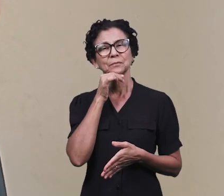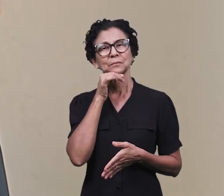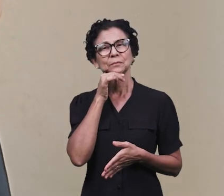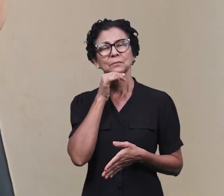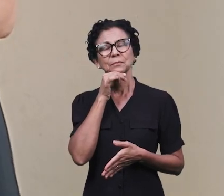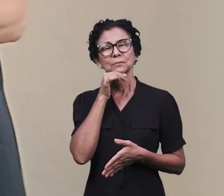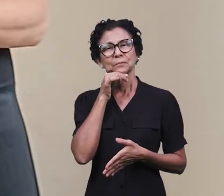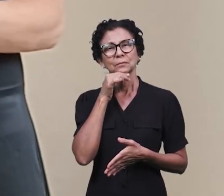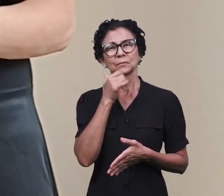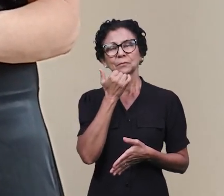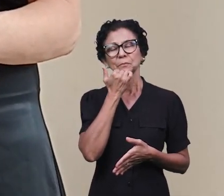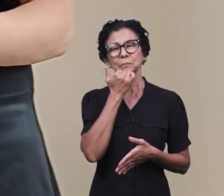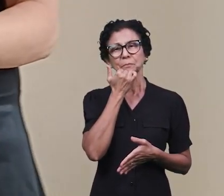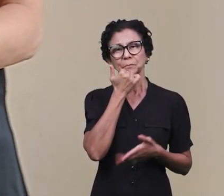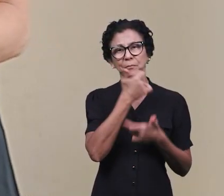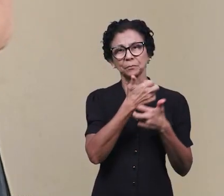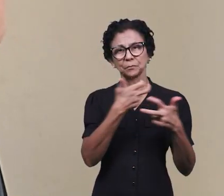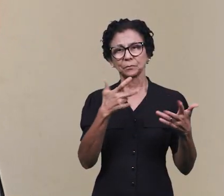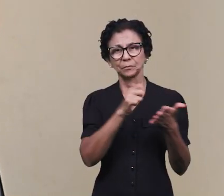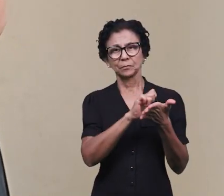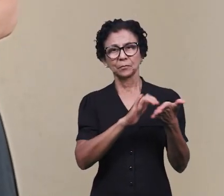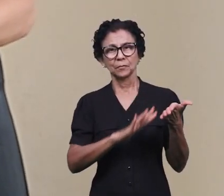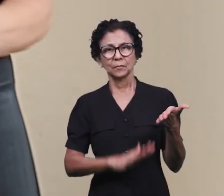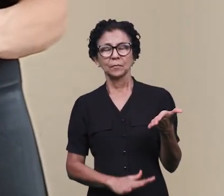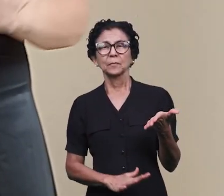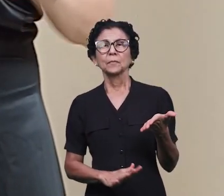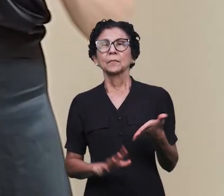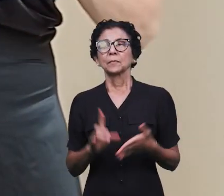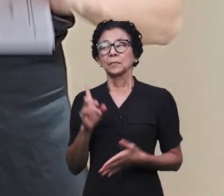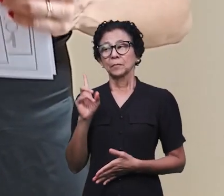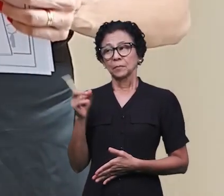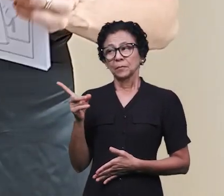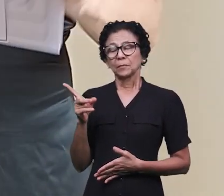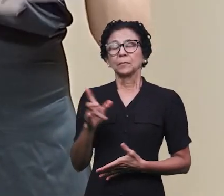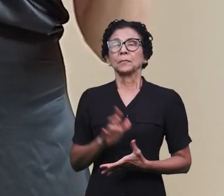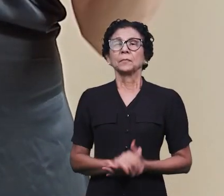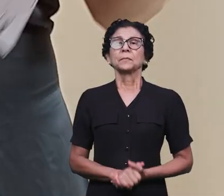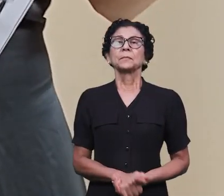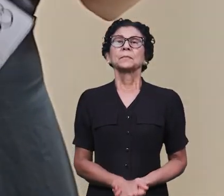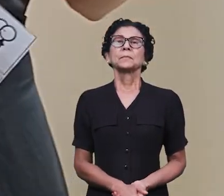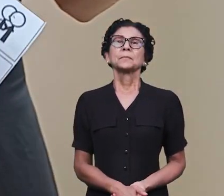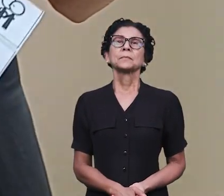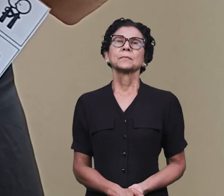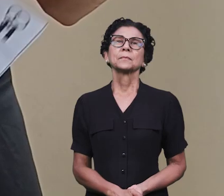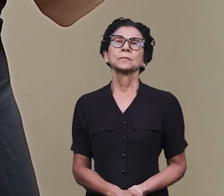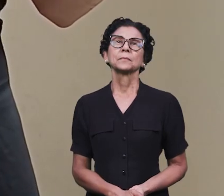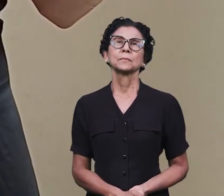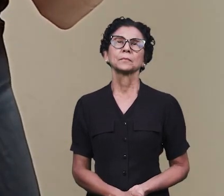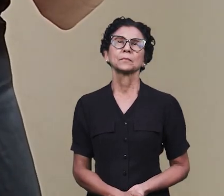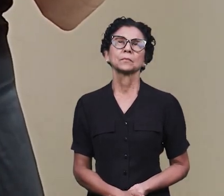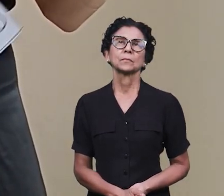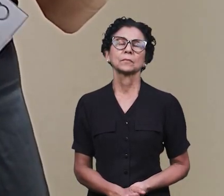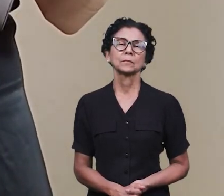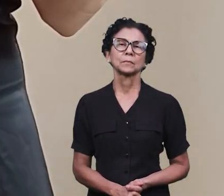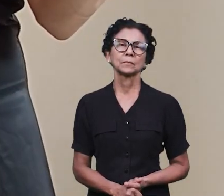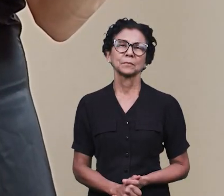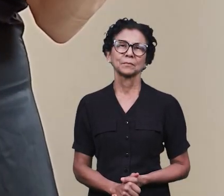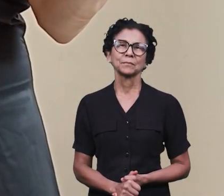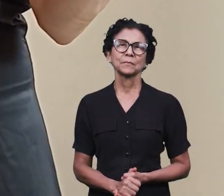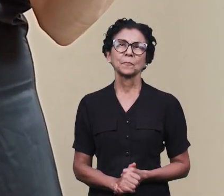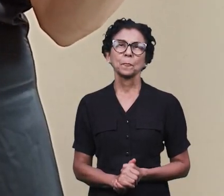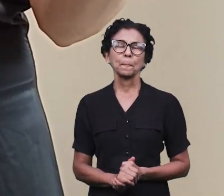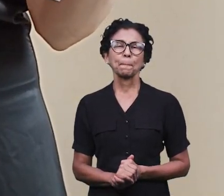de atividade que nós podemos utilizar. E tem essa atividade, aqui nós estamos falando do